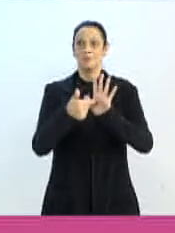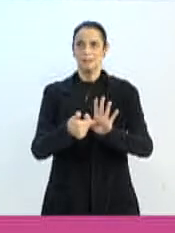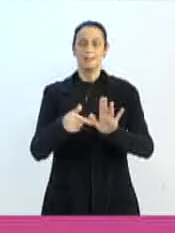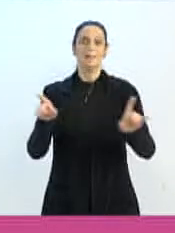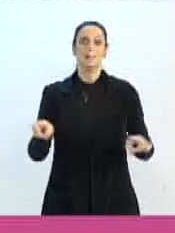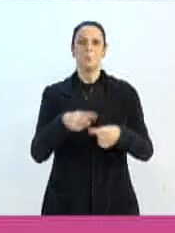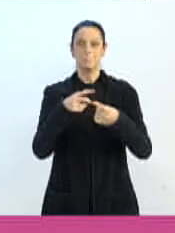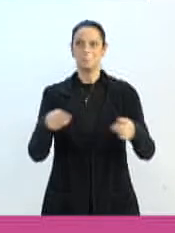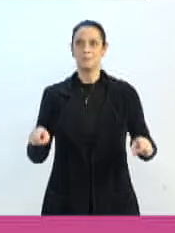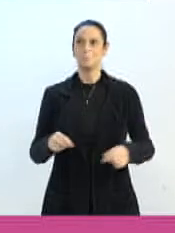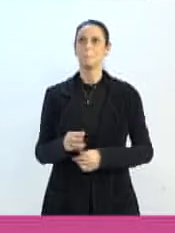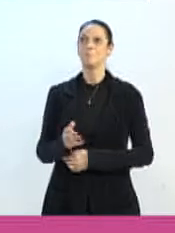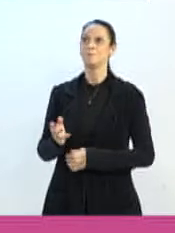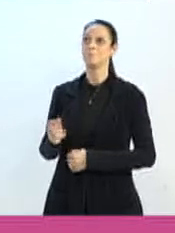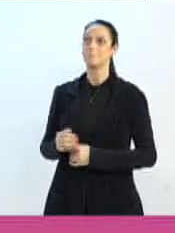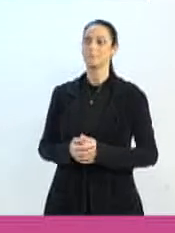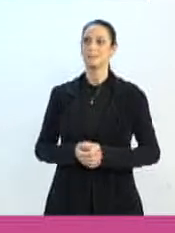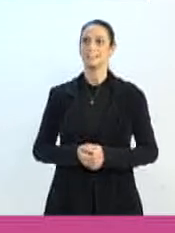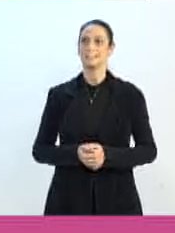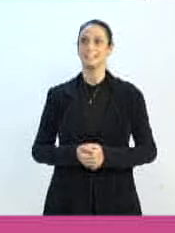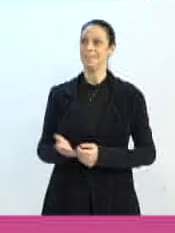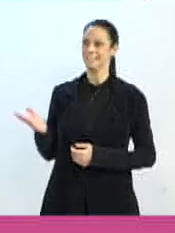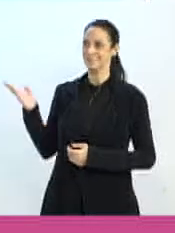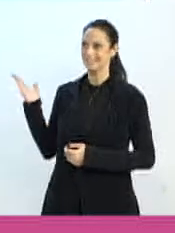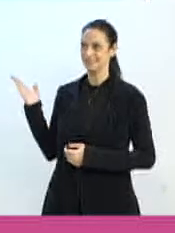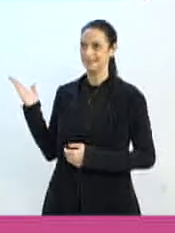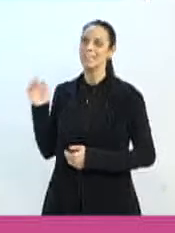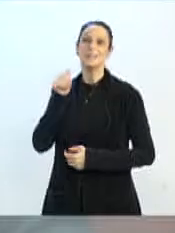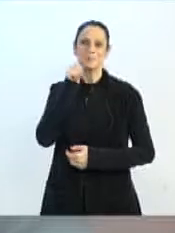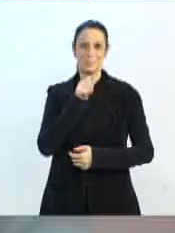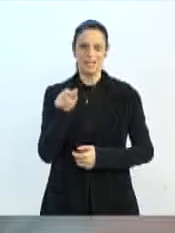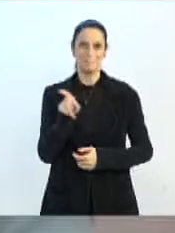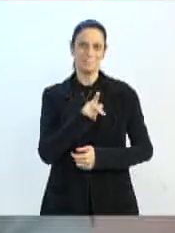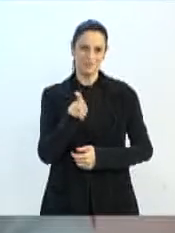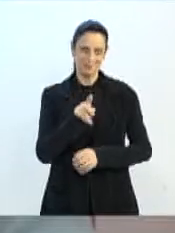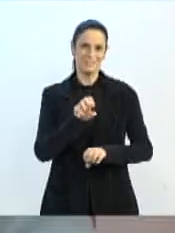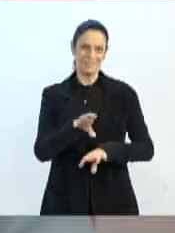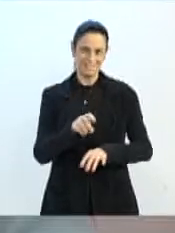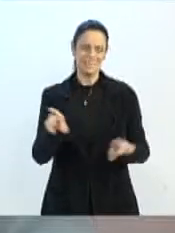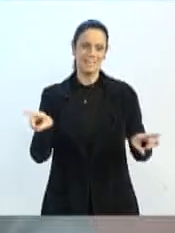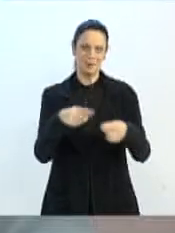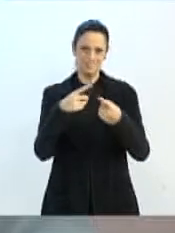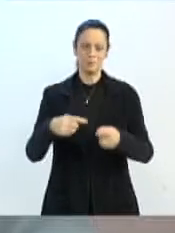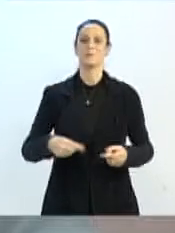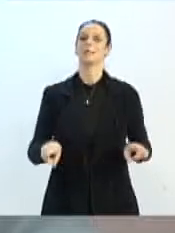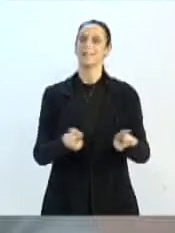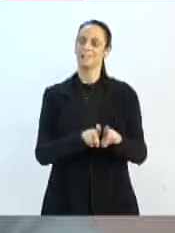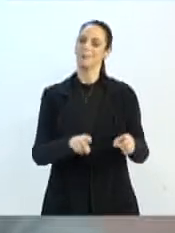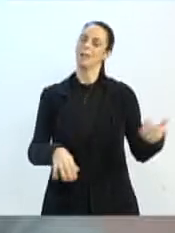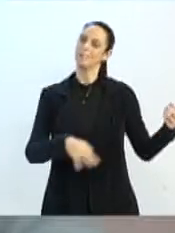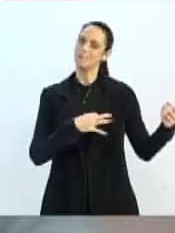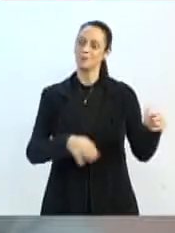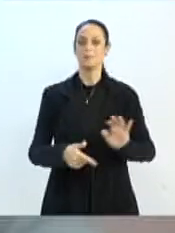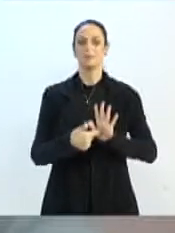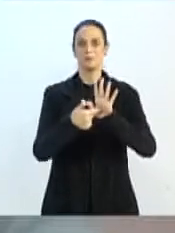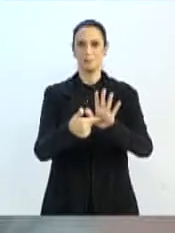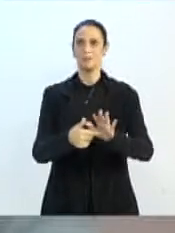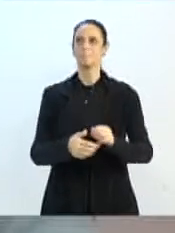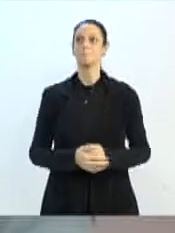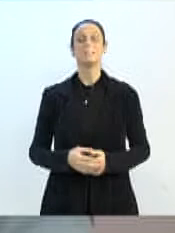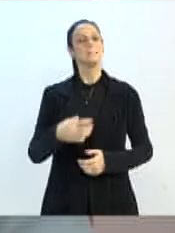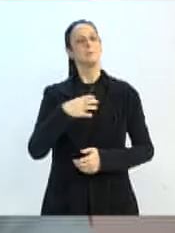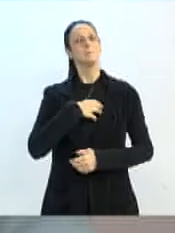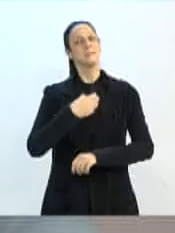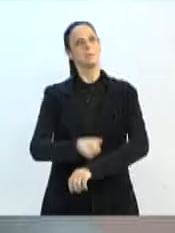já é o outro evento, Ari. E eu quero, mais uma vez, registrar aqui a minha emoção e